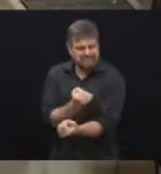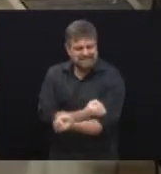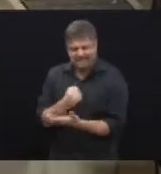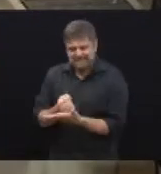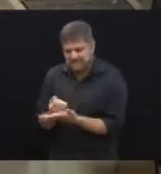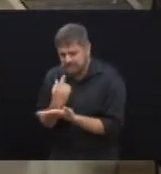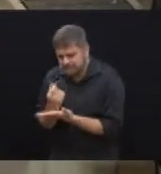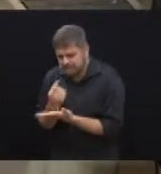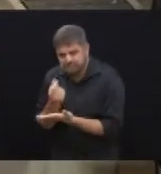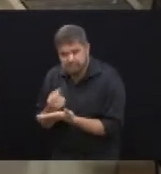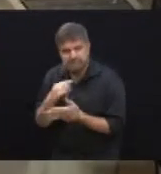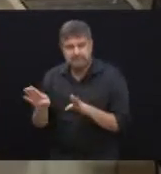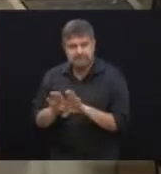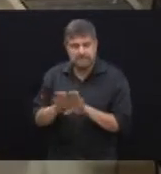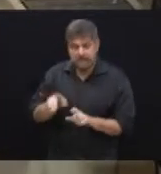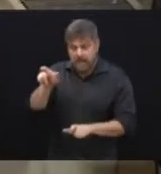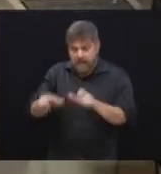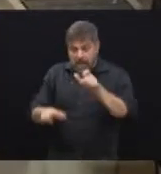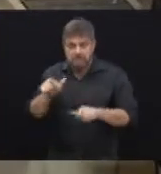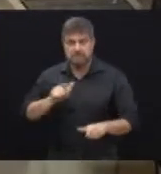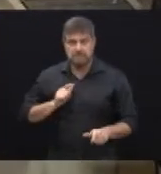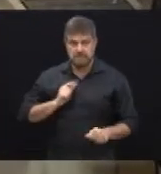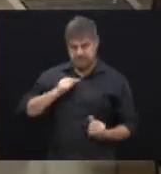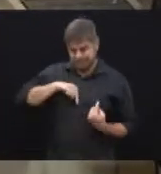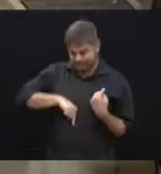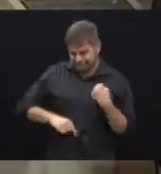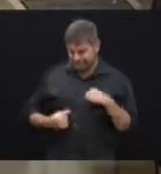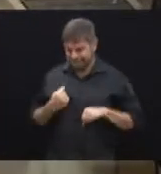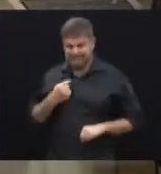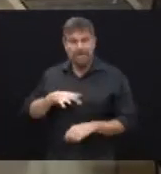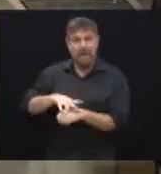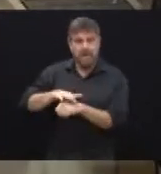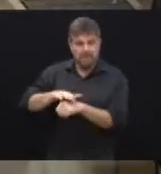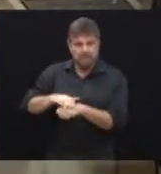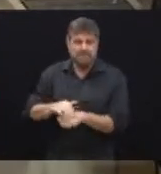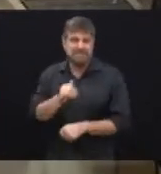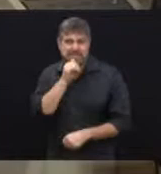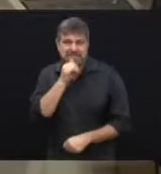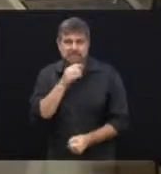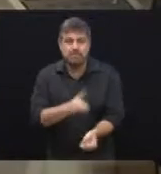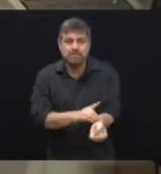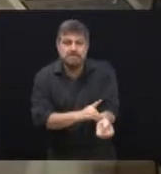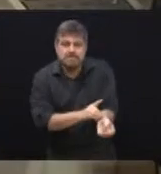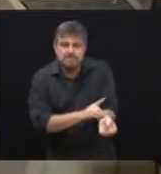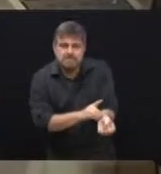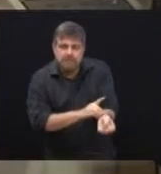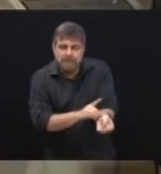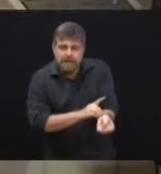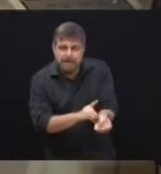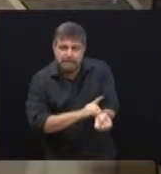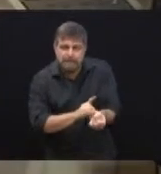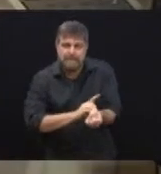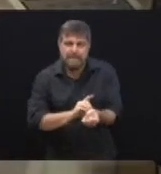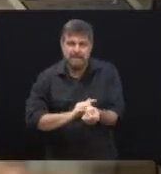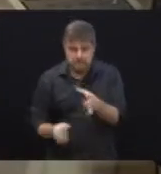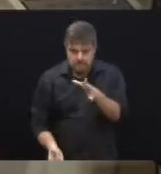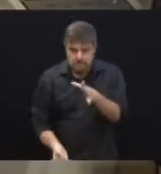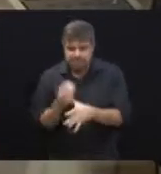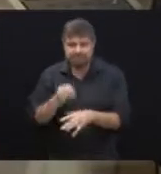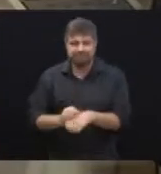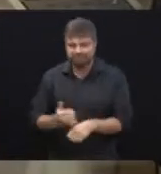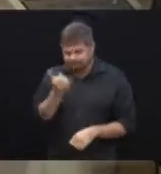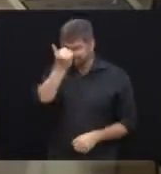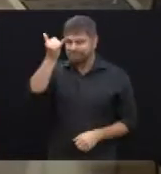usa mais. E pacientes estão tendo mais doença metabólica mais cedo, diabetes, e que isso